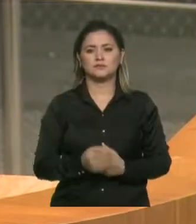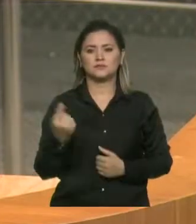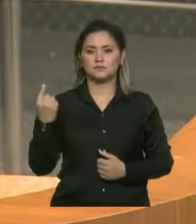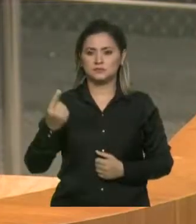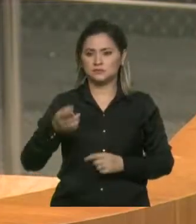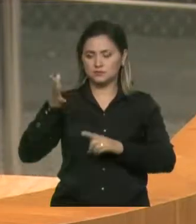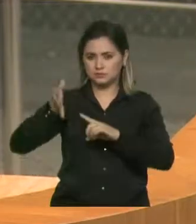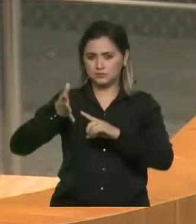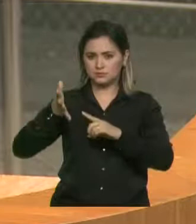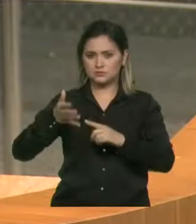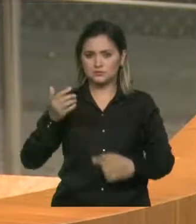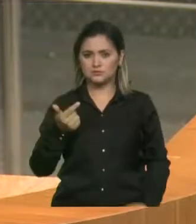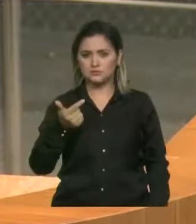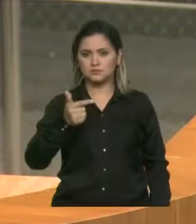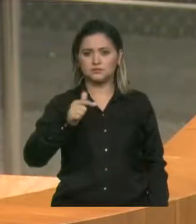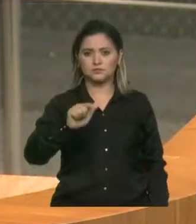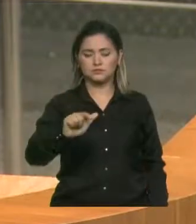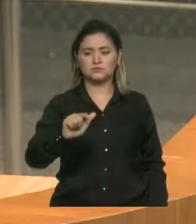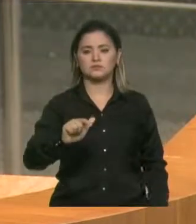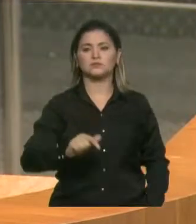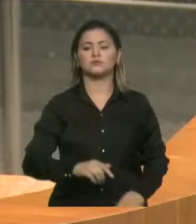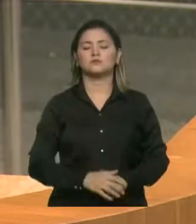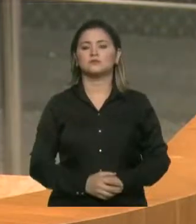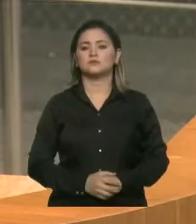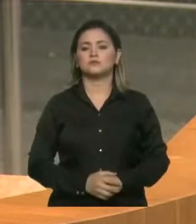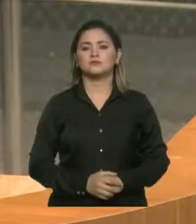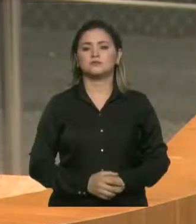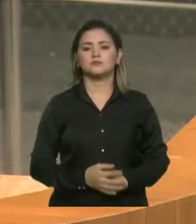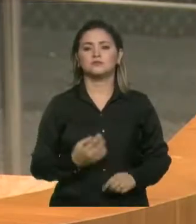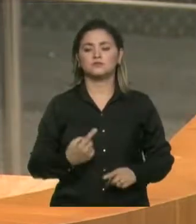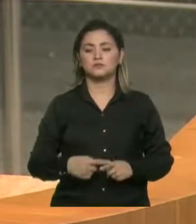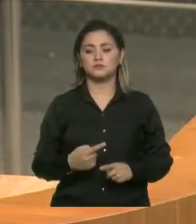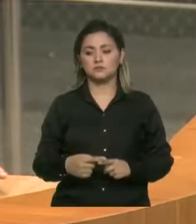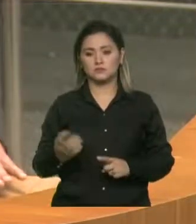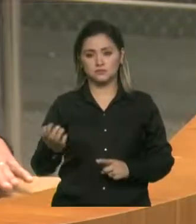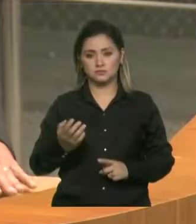tribuna, desta vez para tratar